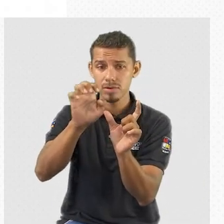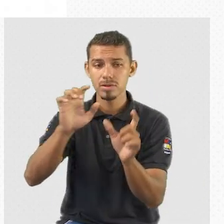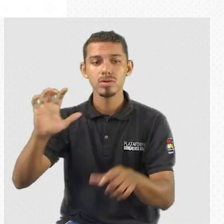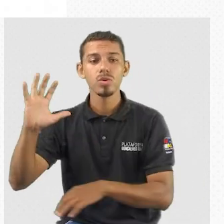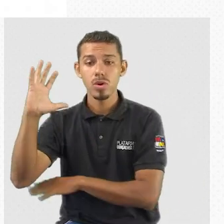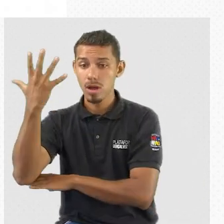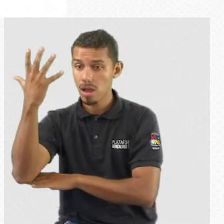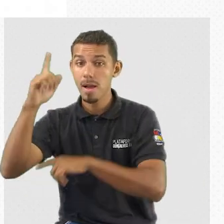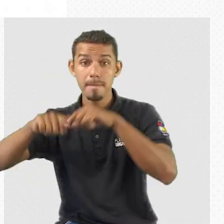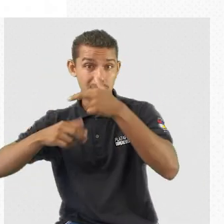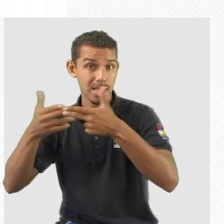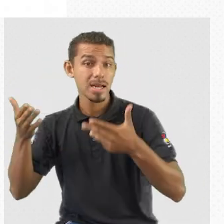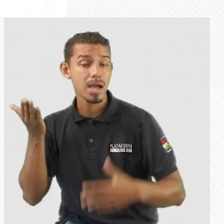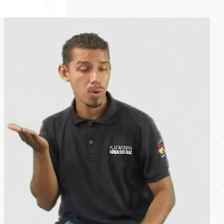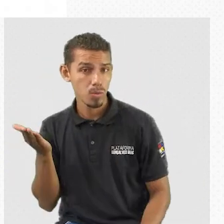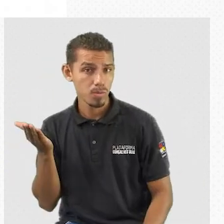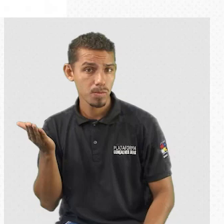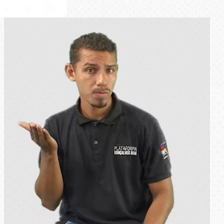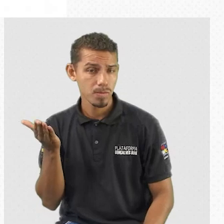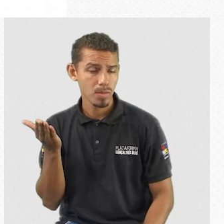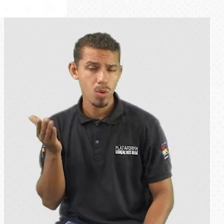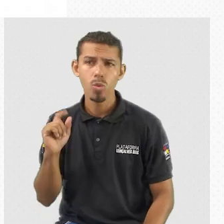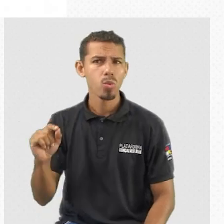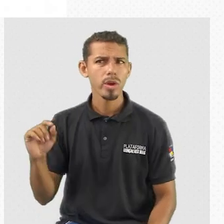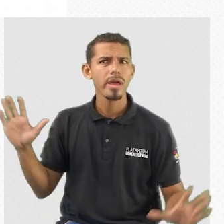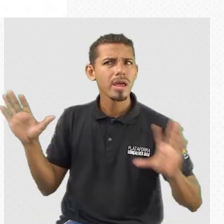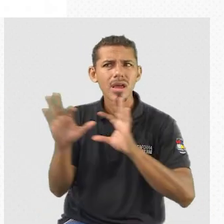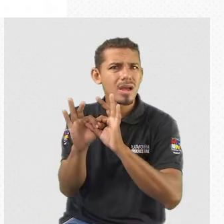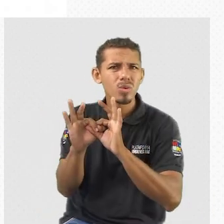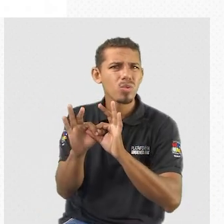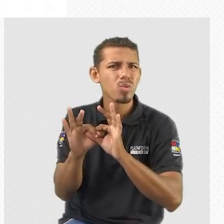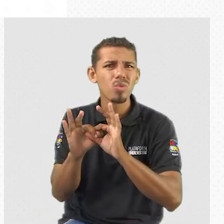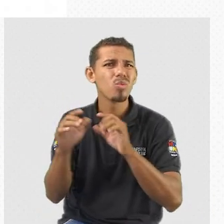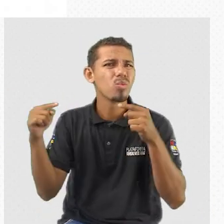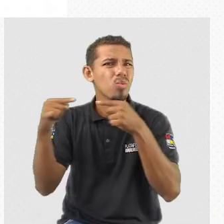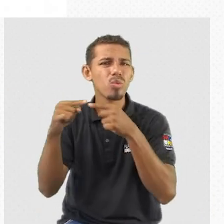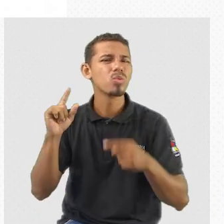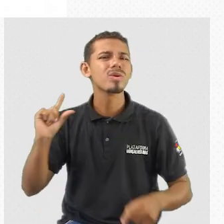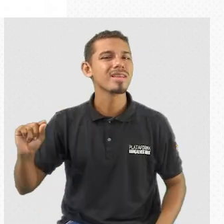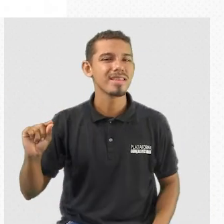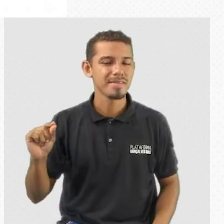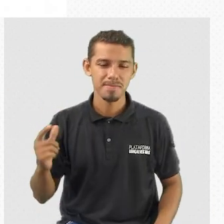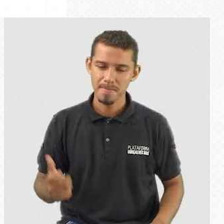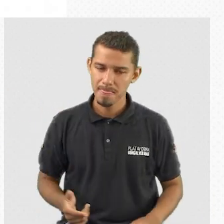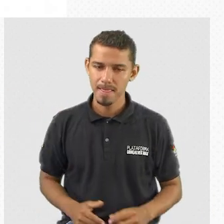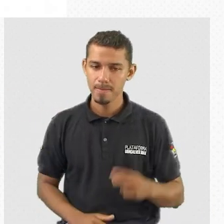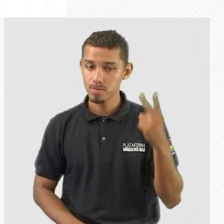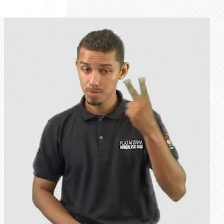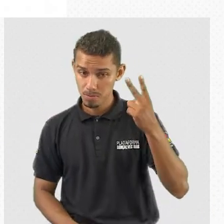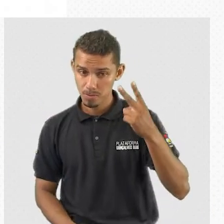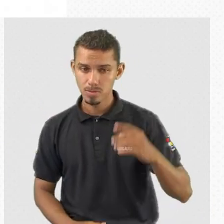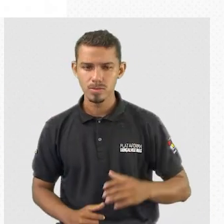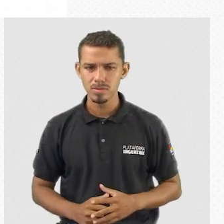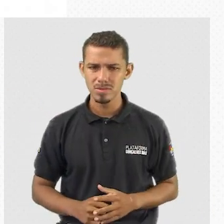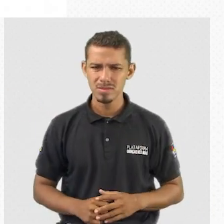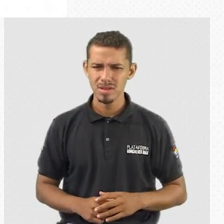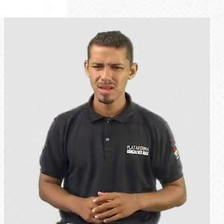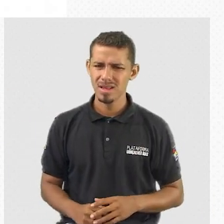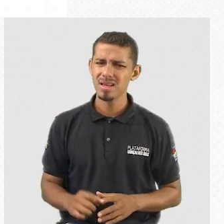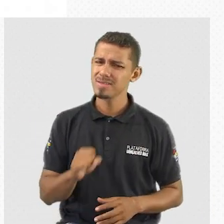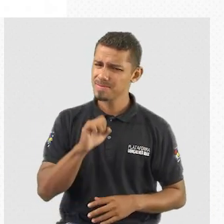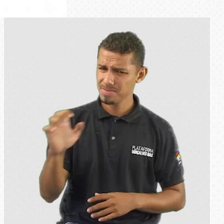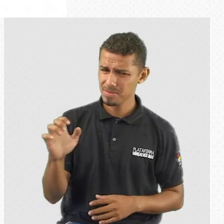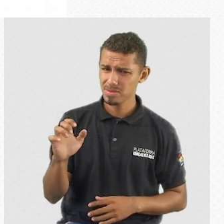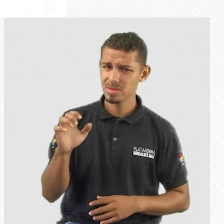árvore material existente? O que conecta essas duas coisas? E aí a segunda pergunta: será que a